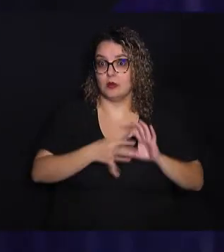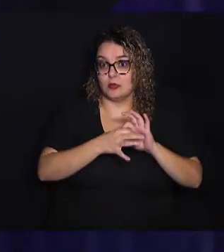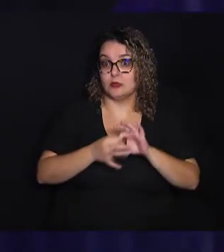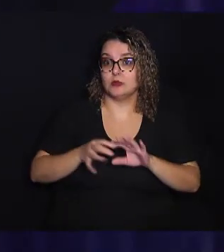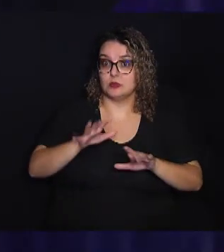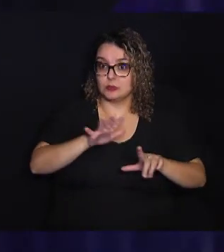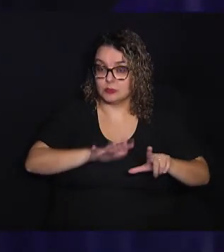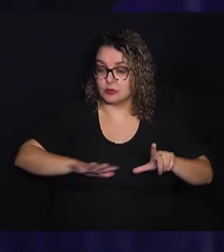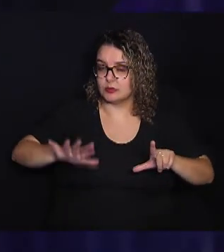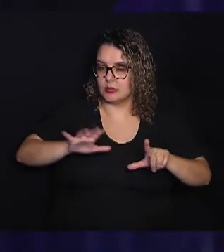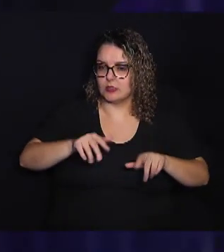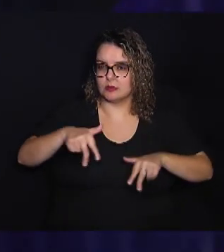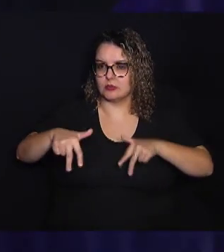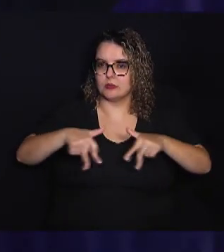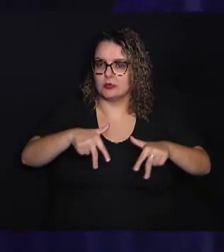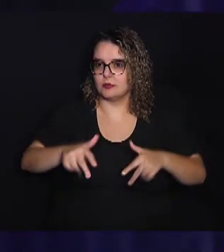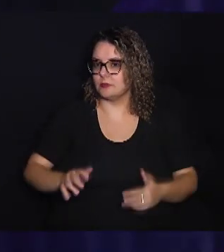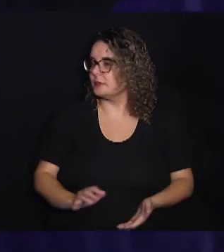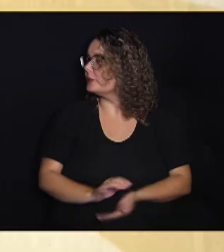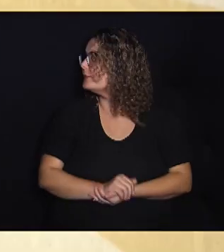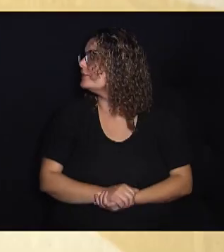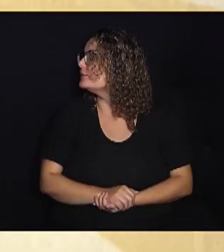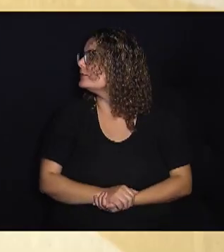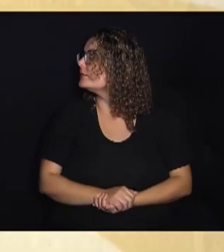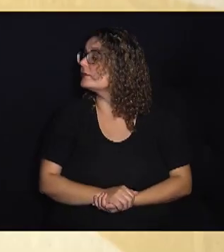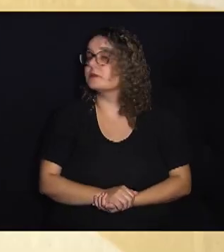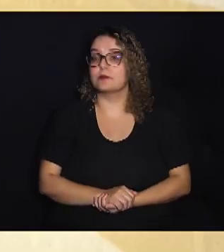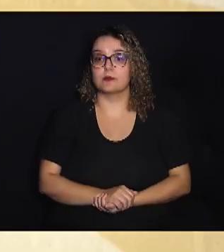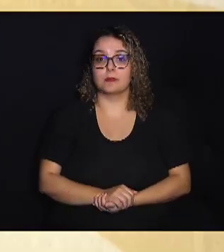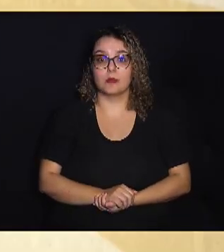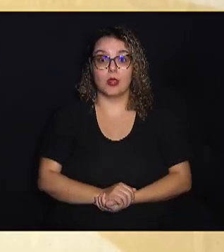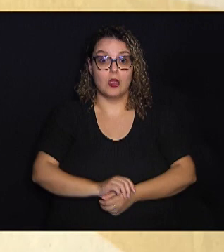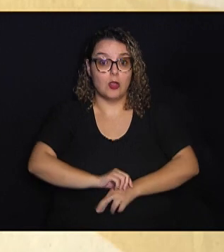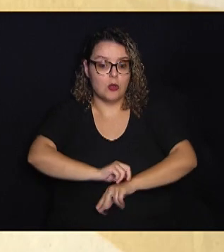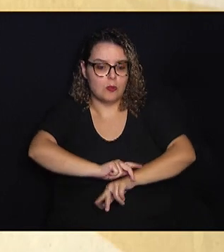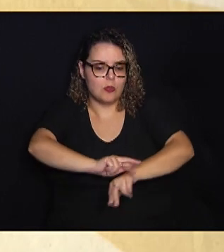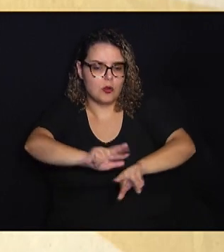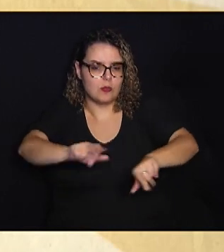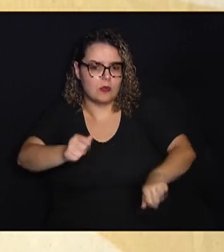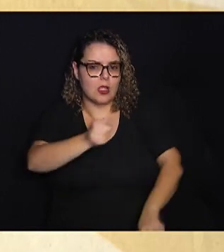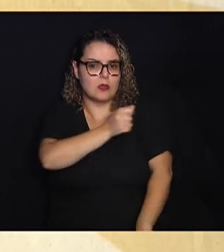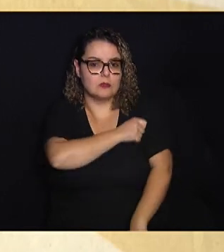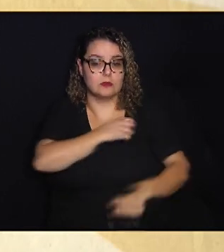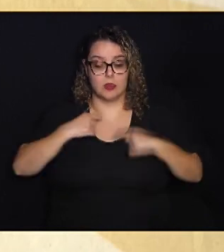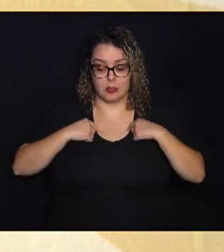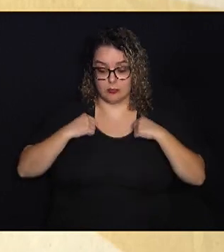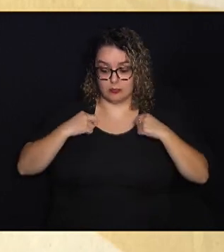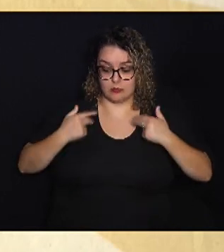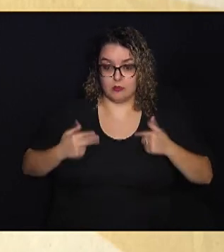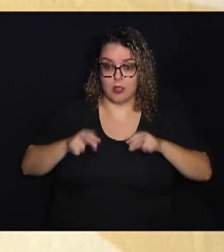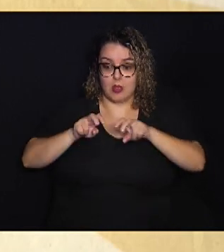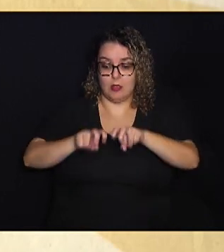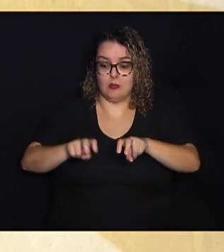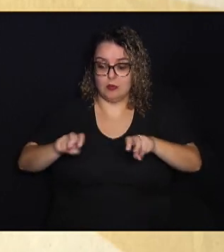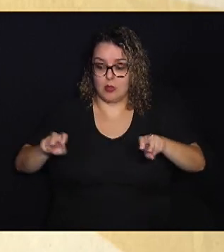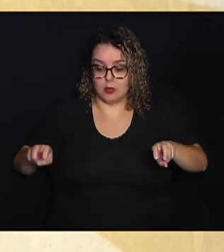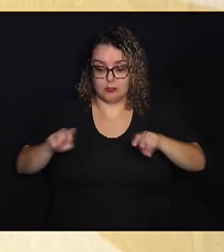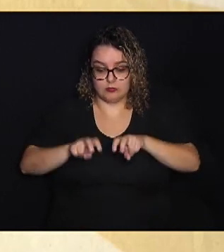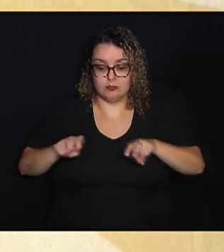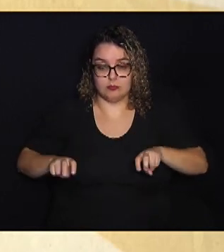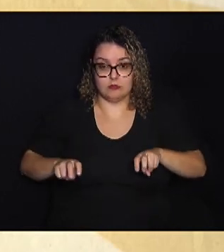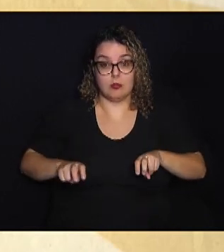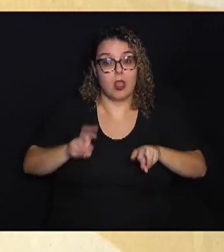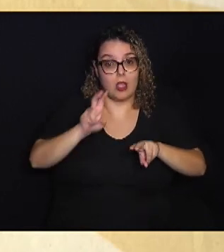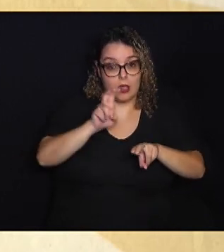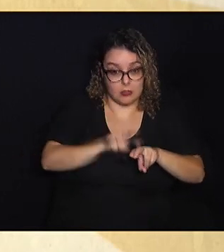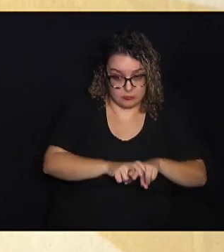cenário, dos personagens. Cercados por muitos alunos uniformizados, sentados em cadeiras brancas,